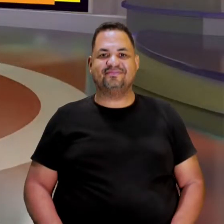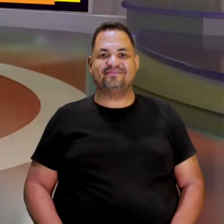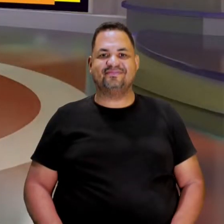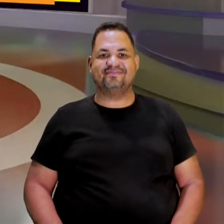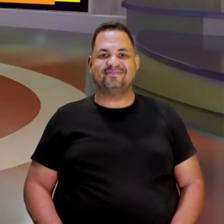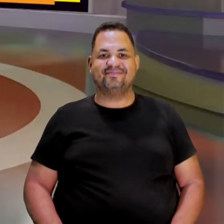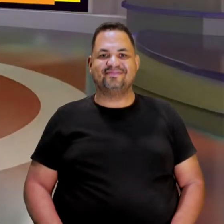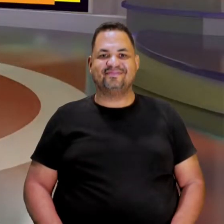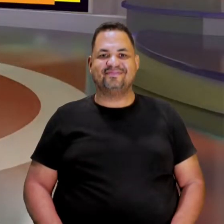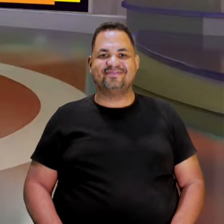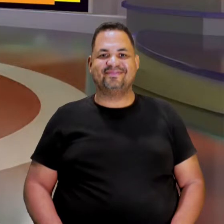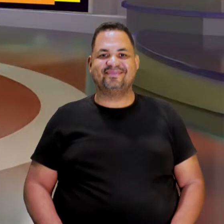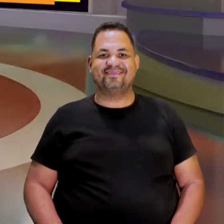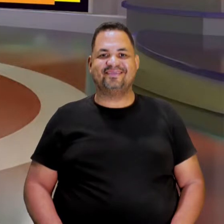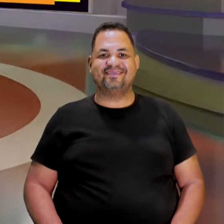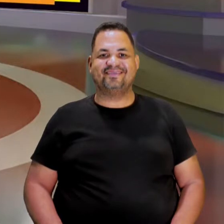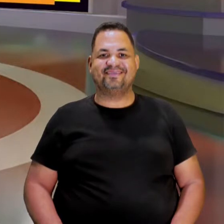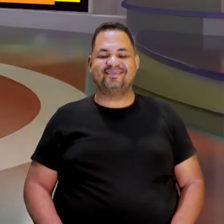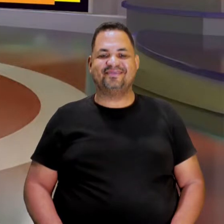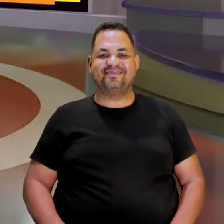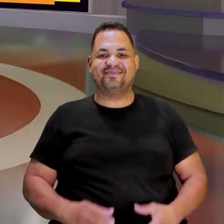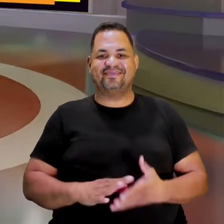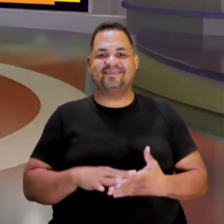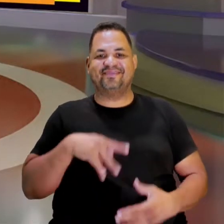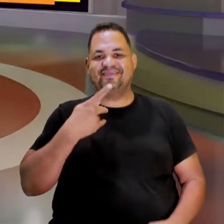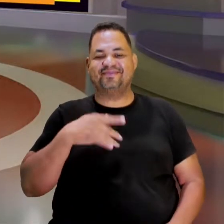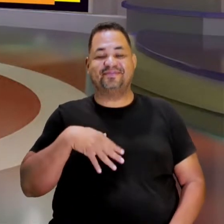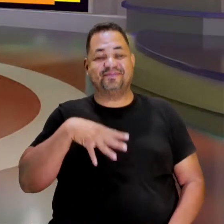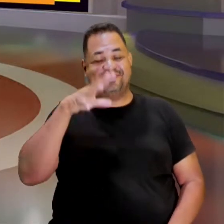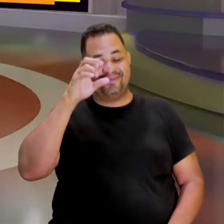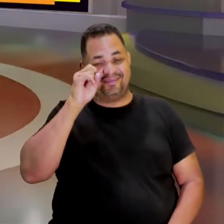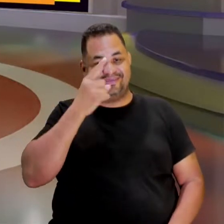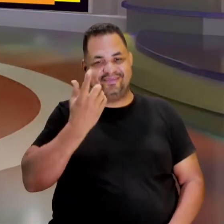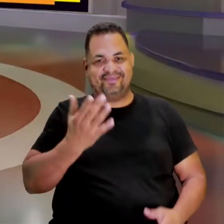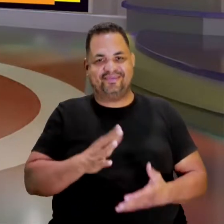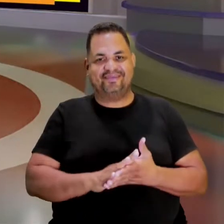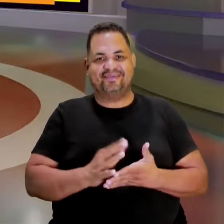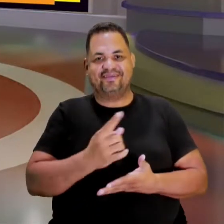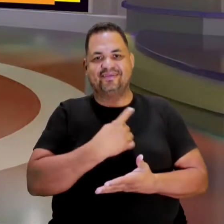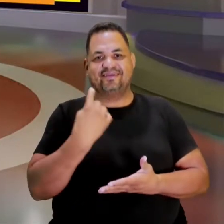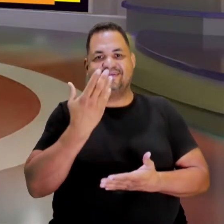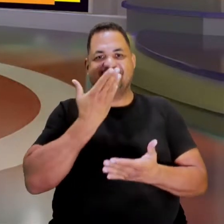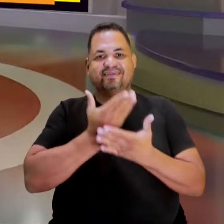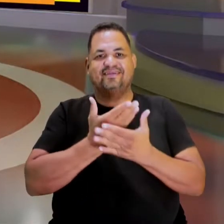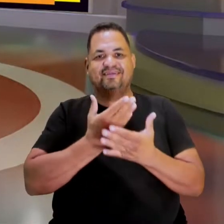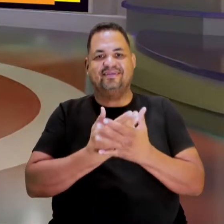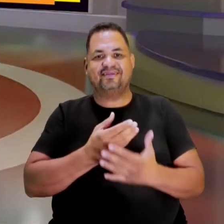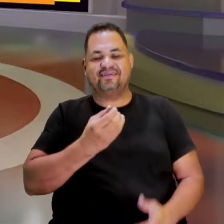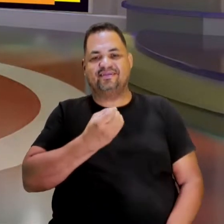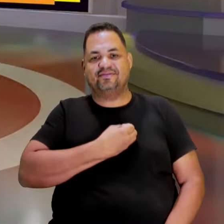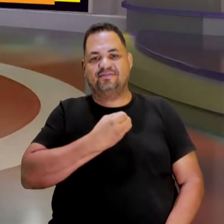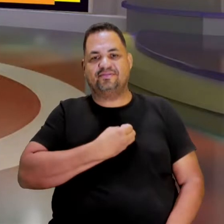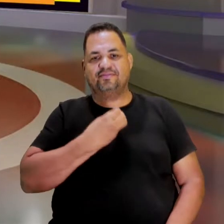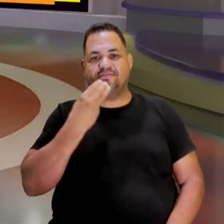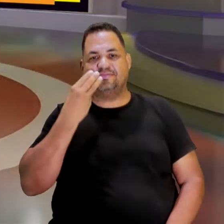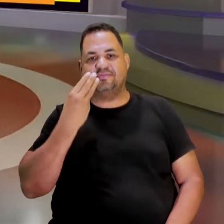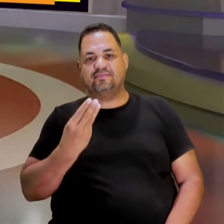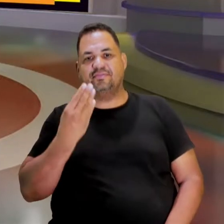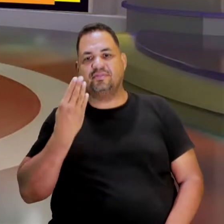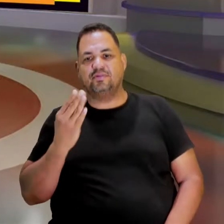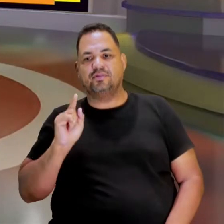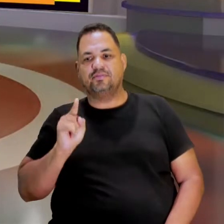Welcome! Eu ia falar wake up, como se vocês estivessem dormindo. Welcome! A gente está agora aqui na nossa aula